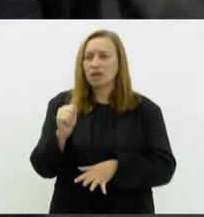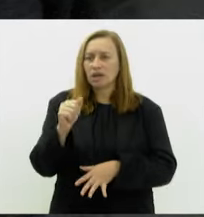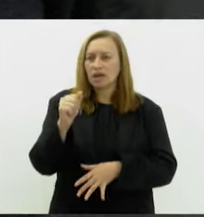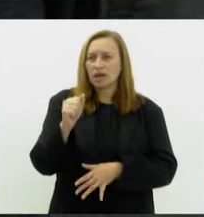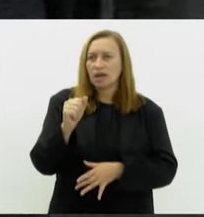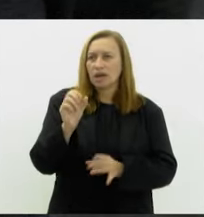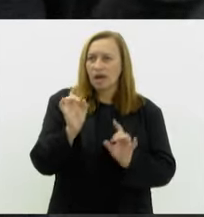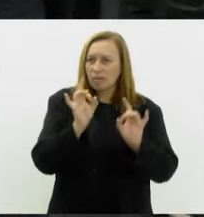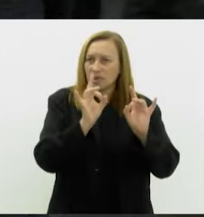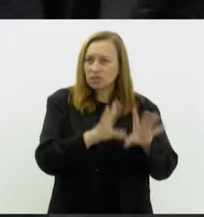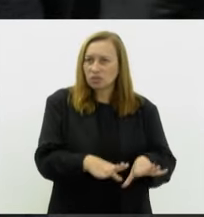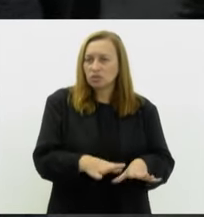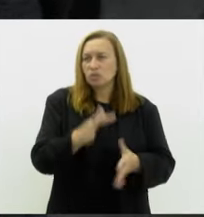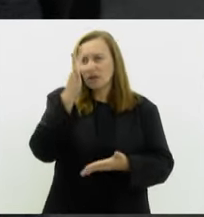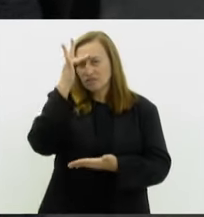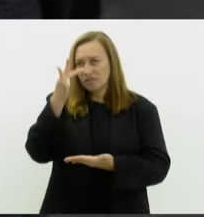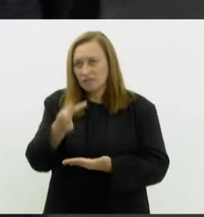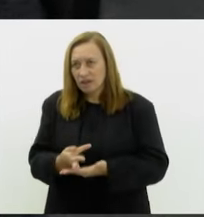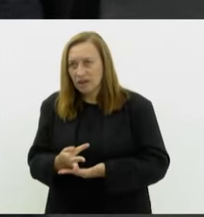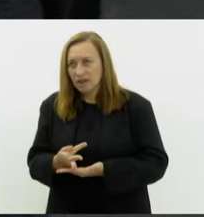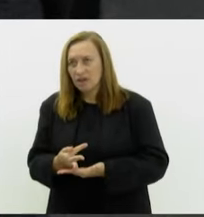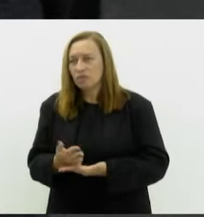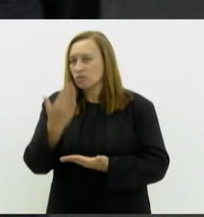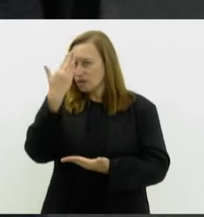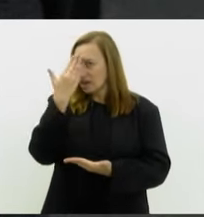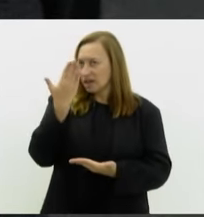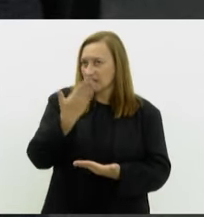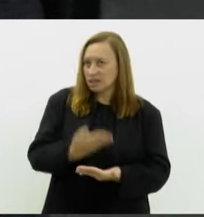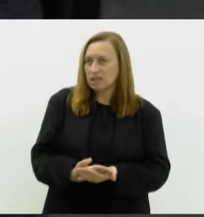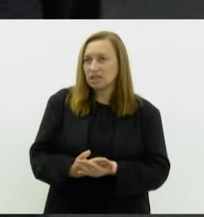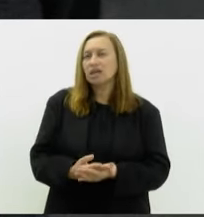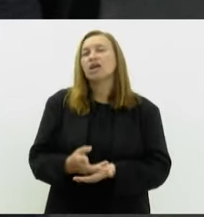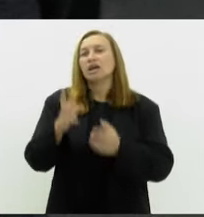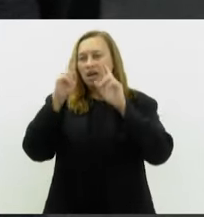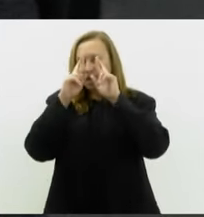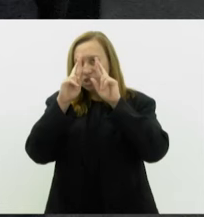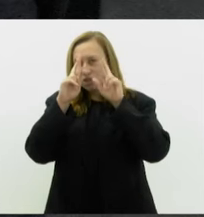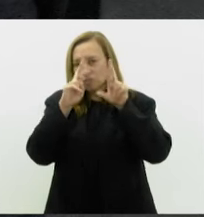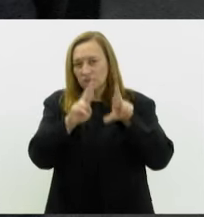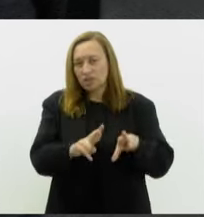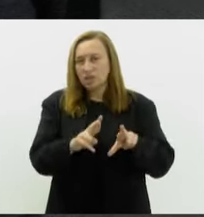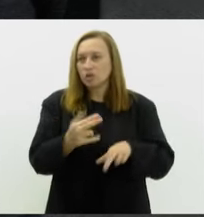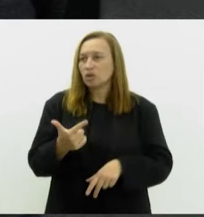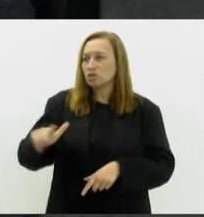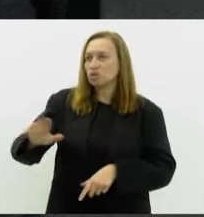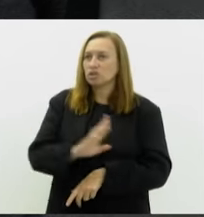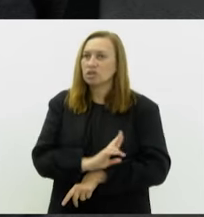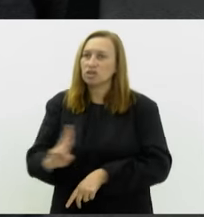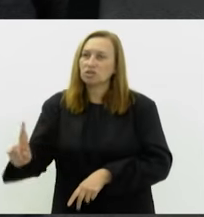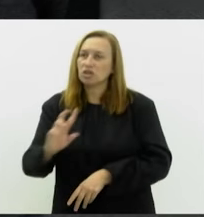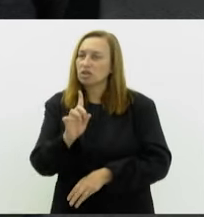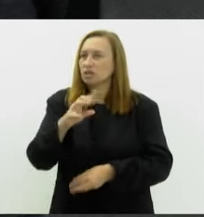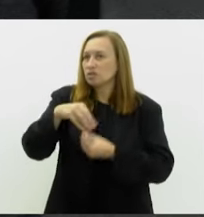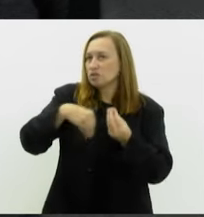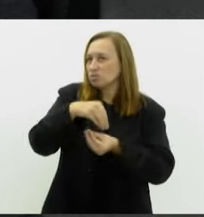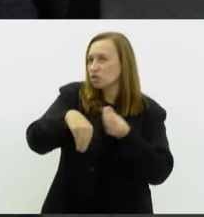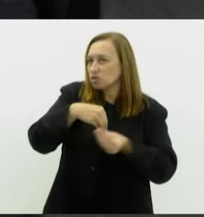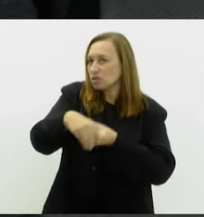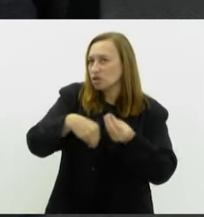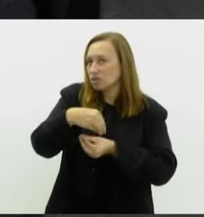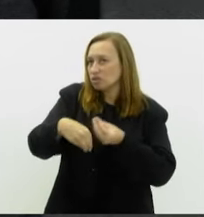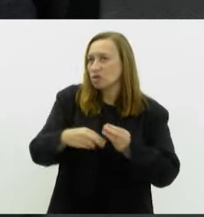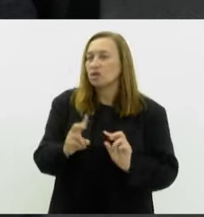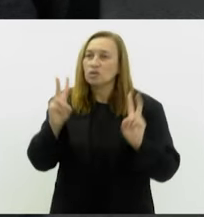crença, respeitando os outros credos e não se envolvendo nas